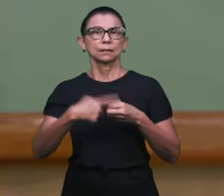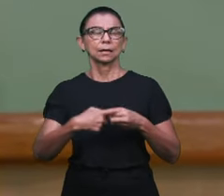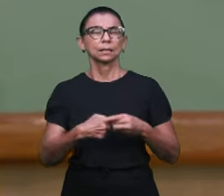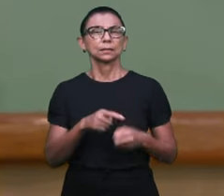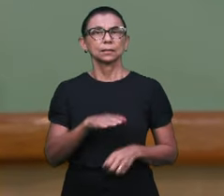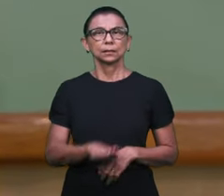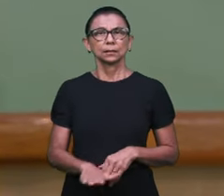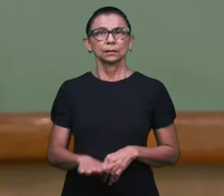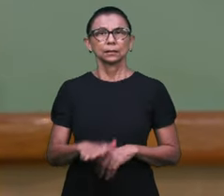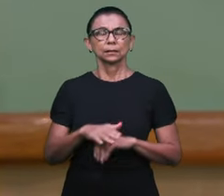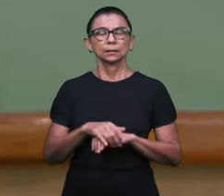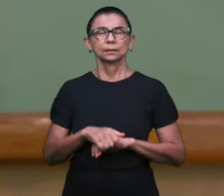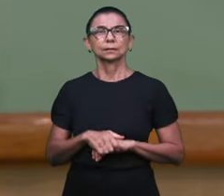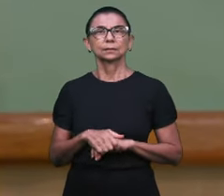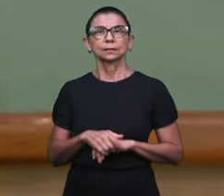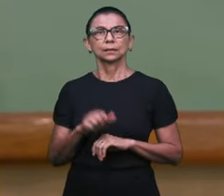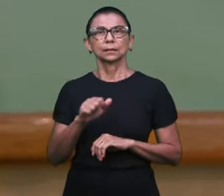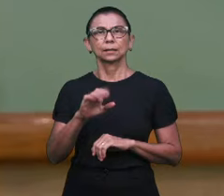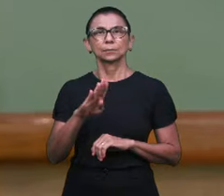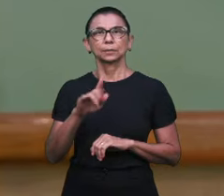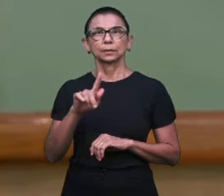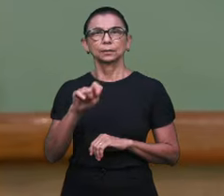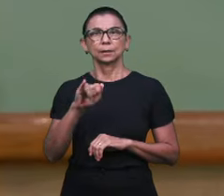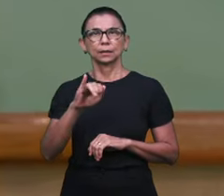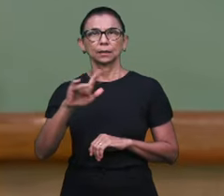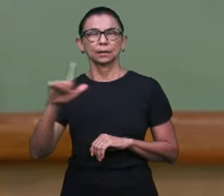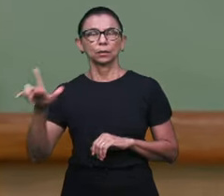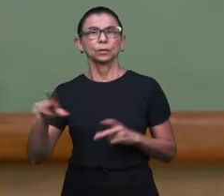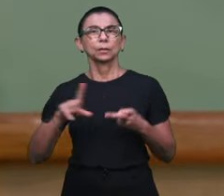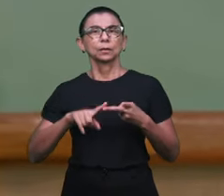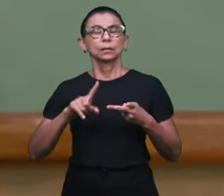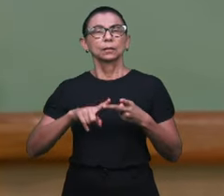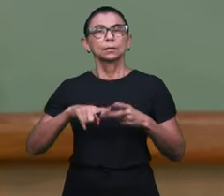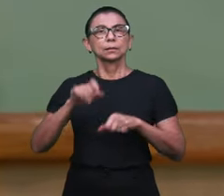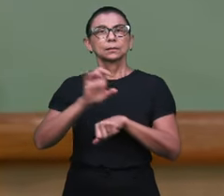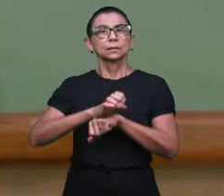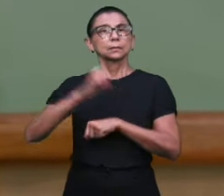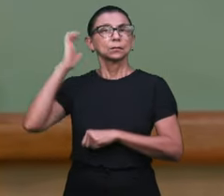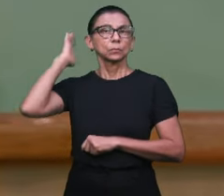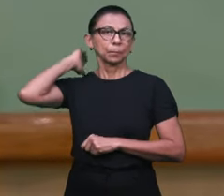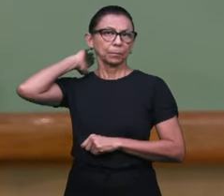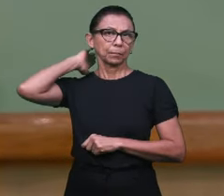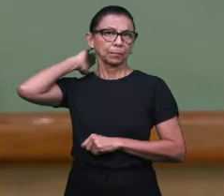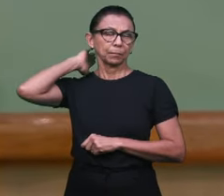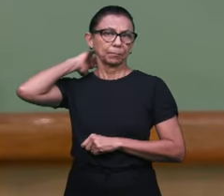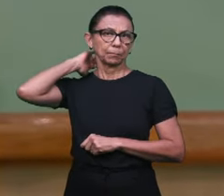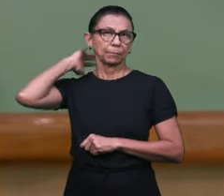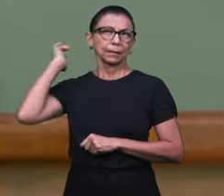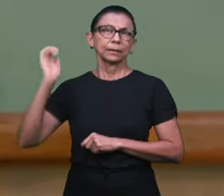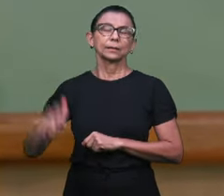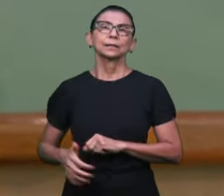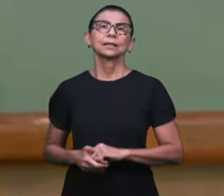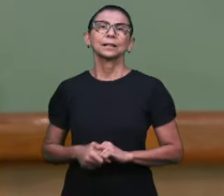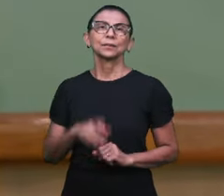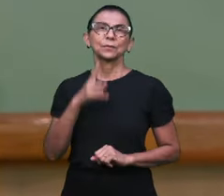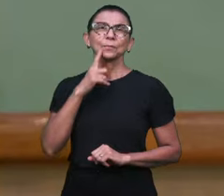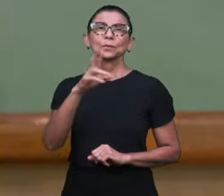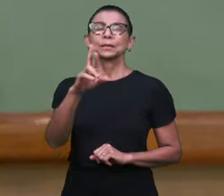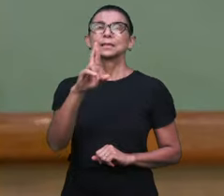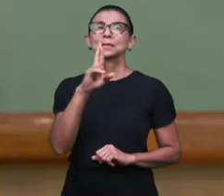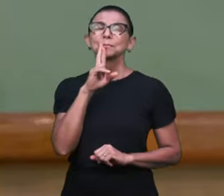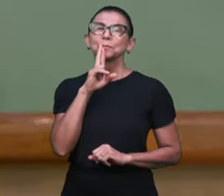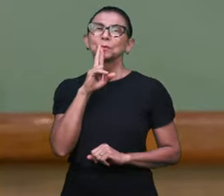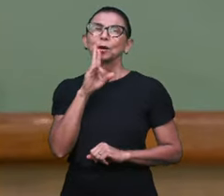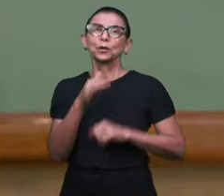a Abigail Acosta. Depois, vamos ao estado do Pará e vamos ouvir uma resposta também muito doce, muito suave, de um